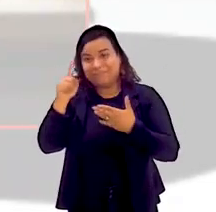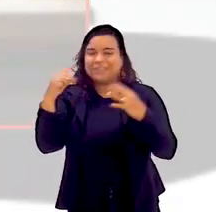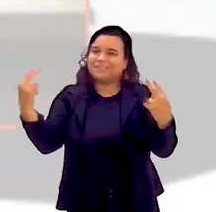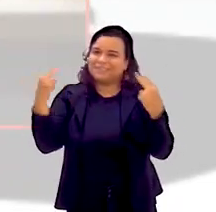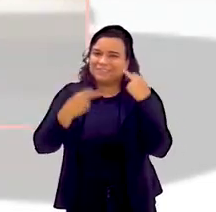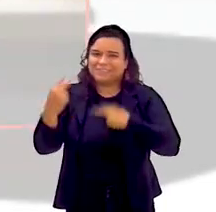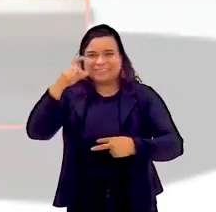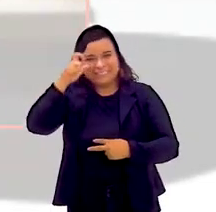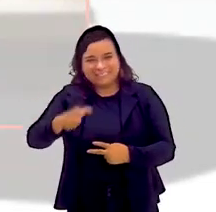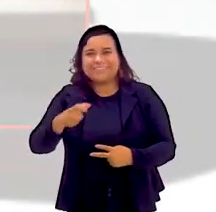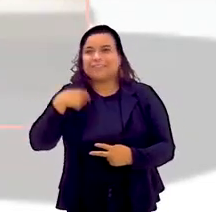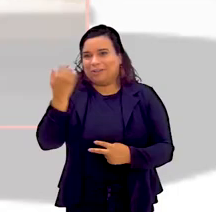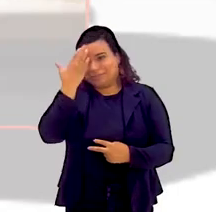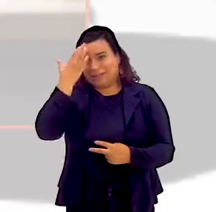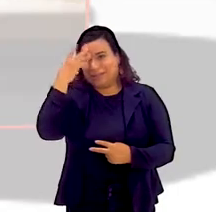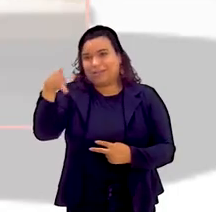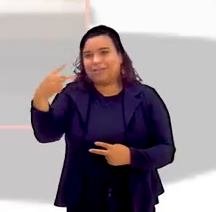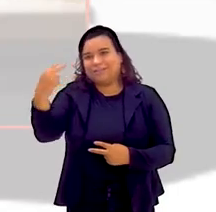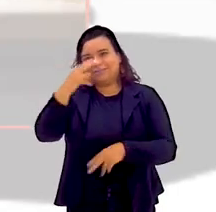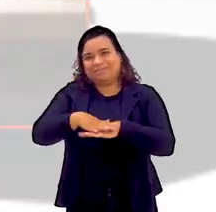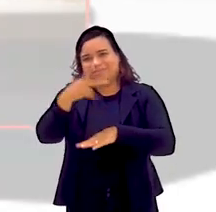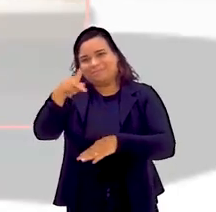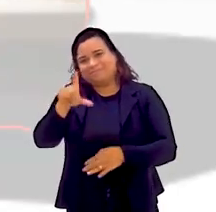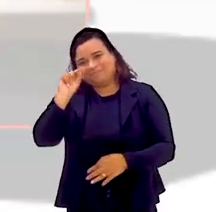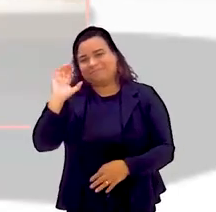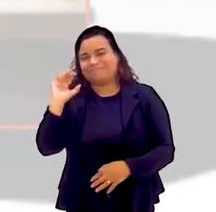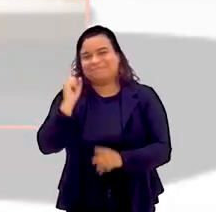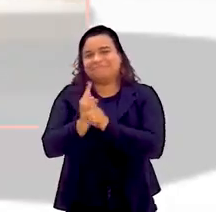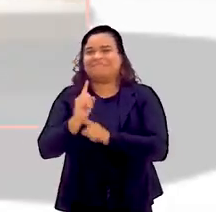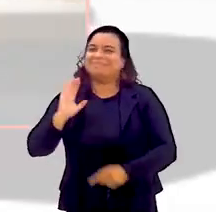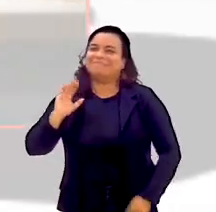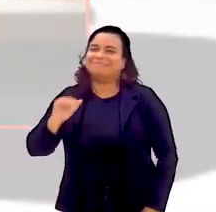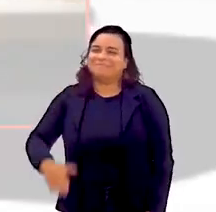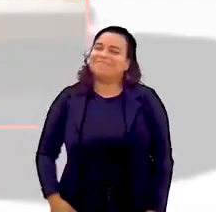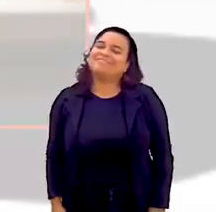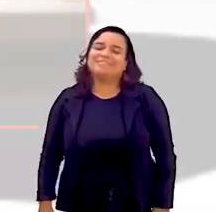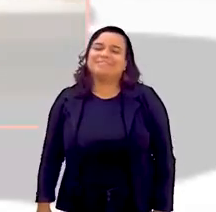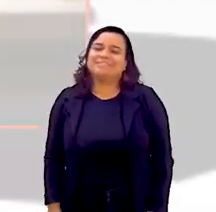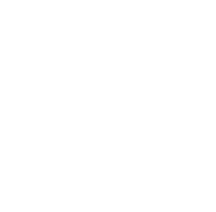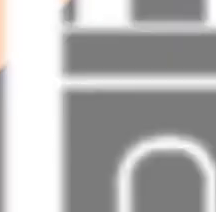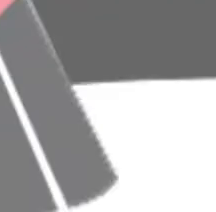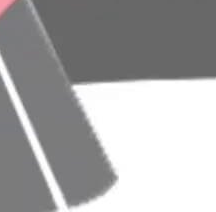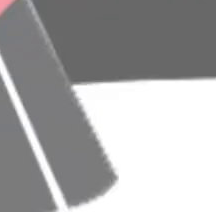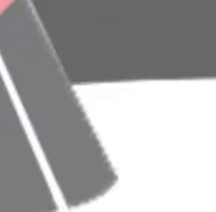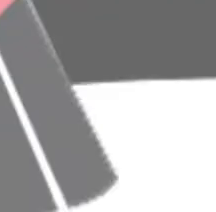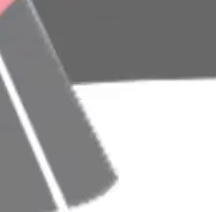fica conosco, que nós sabemos que a sua audiência é uma questão de escolha. Até o próximo. Até a próxima.